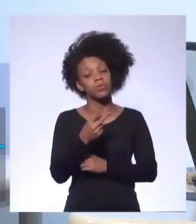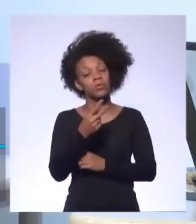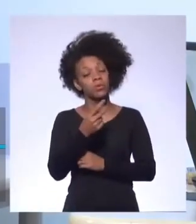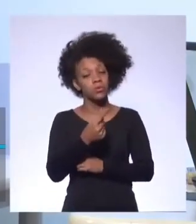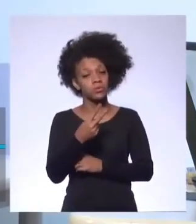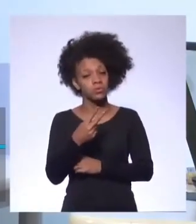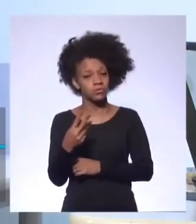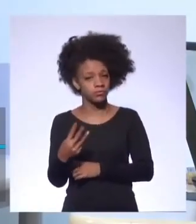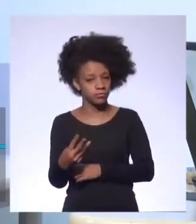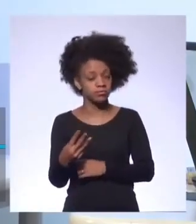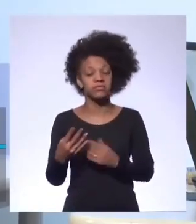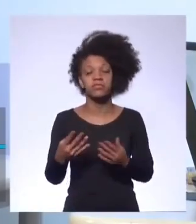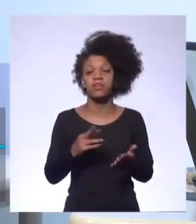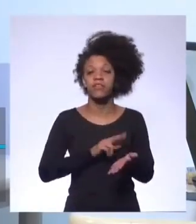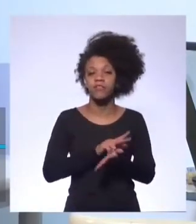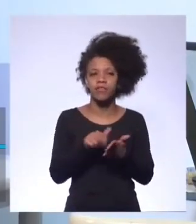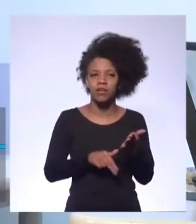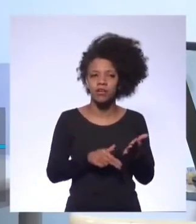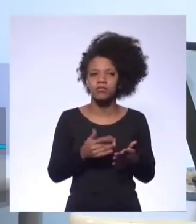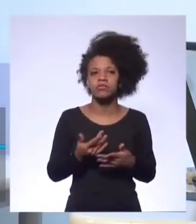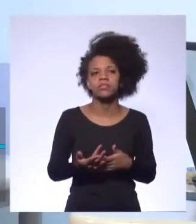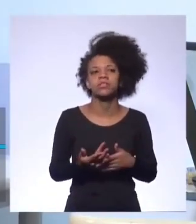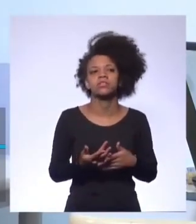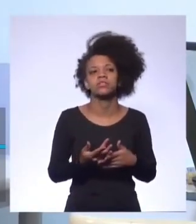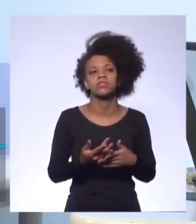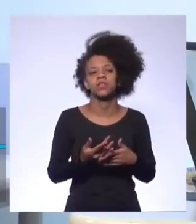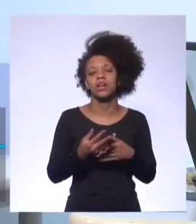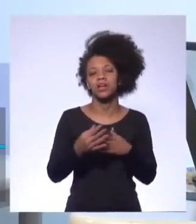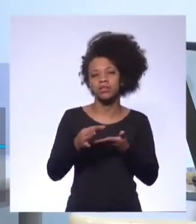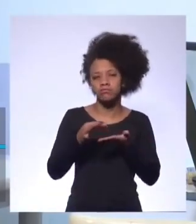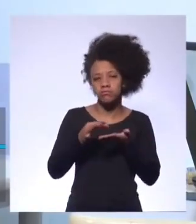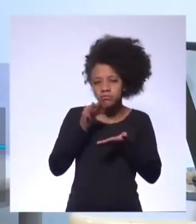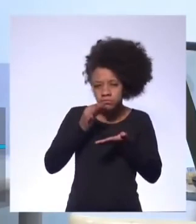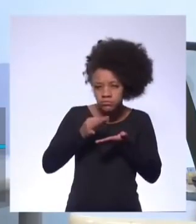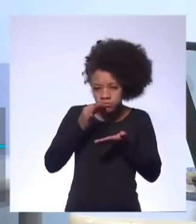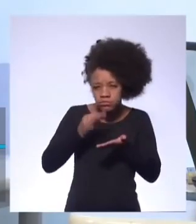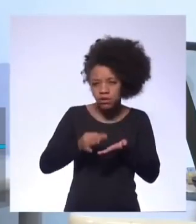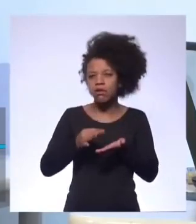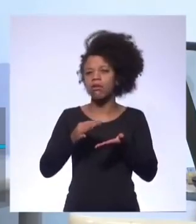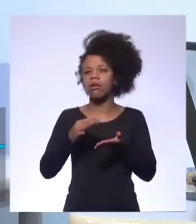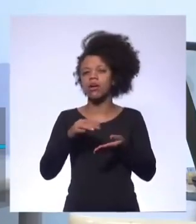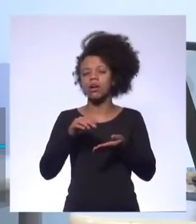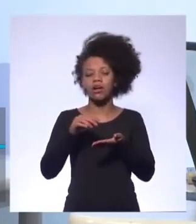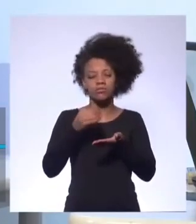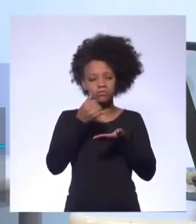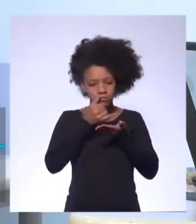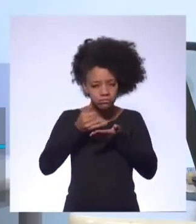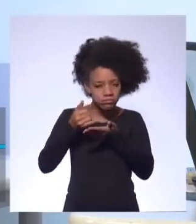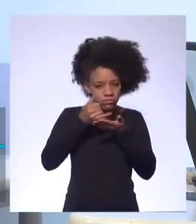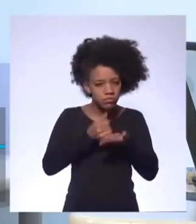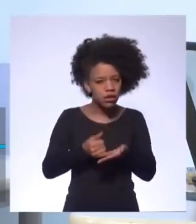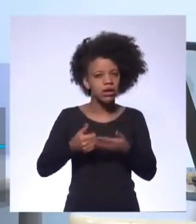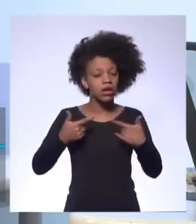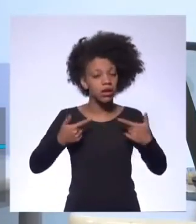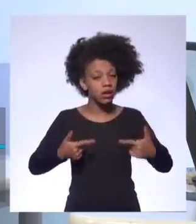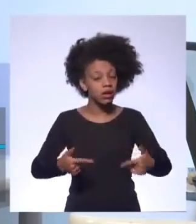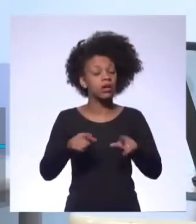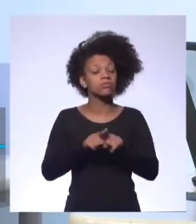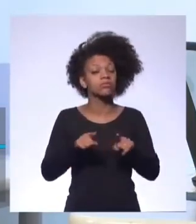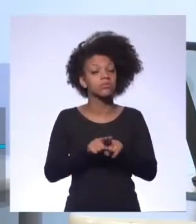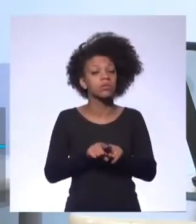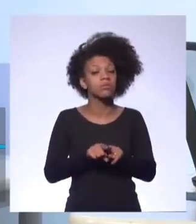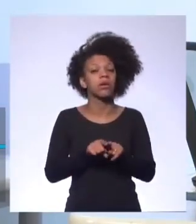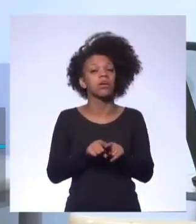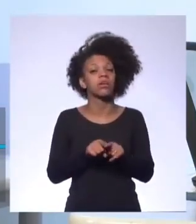Tem várias aqui, entre elas, portar e consumir drogas, portar ou utilizar armas. E a questão lá dos aparelhos,